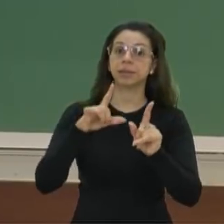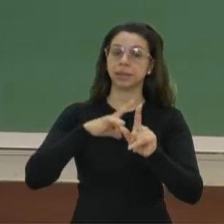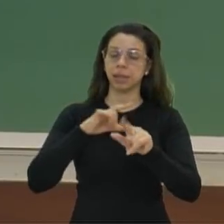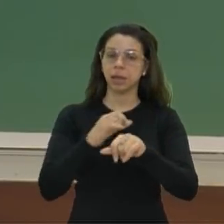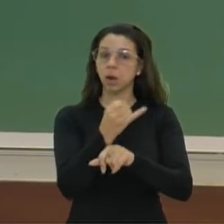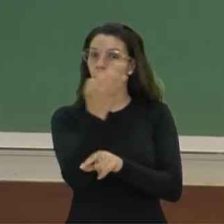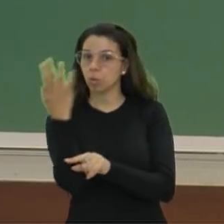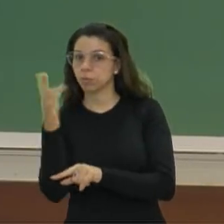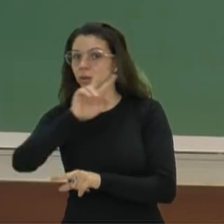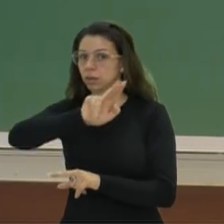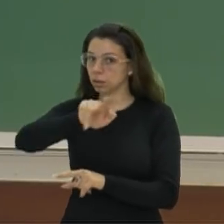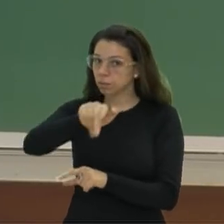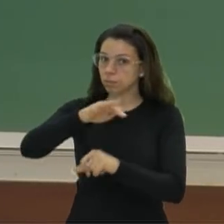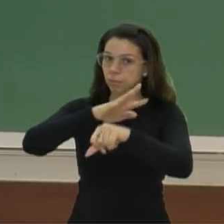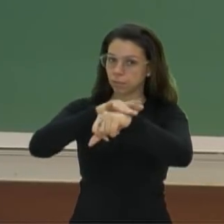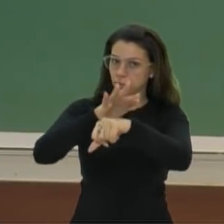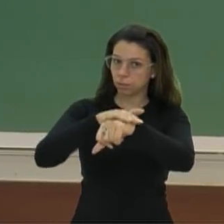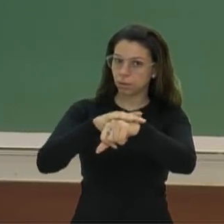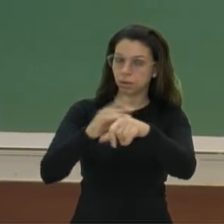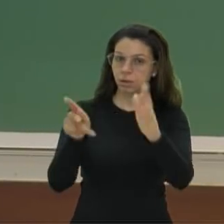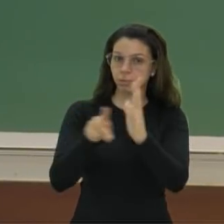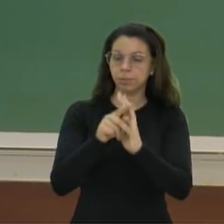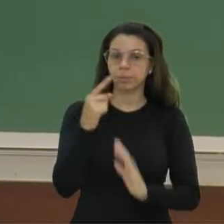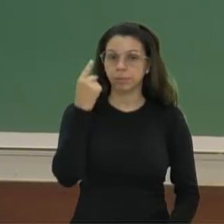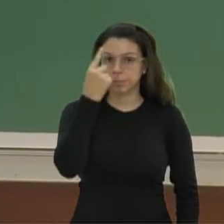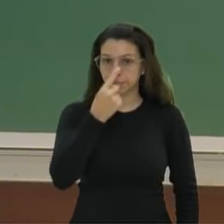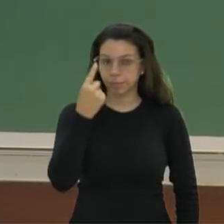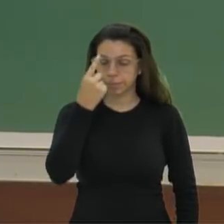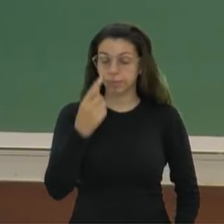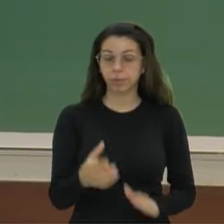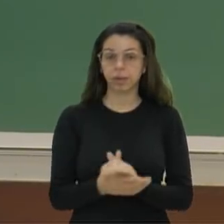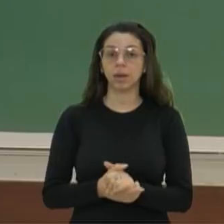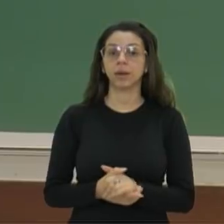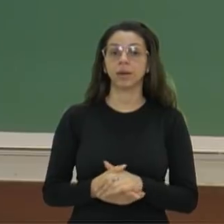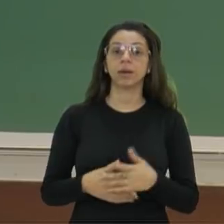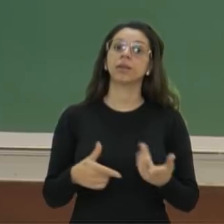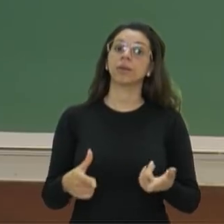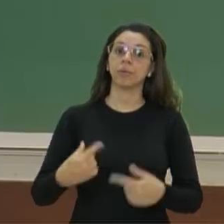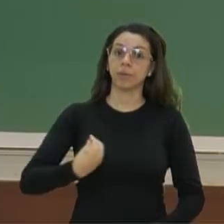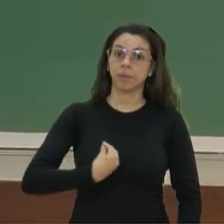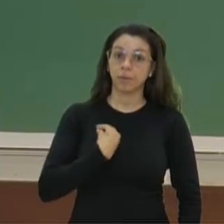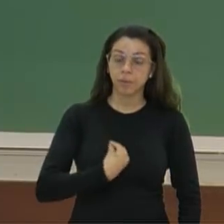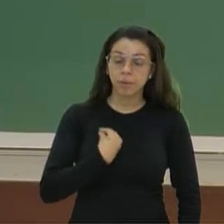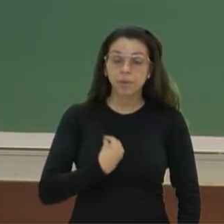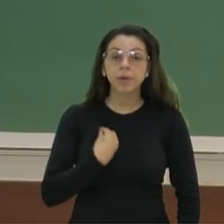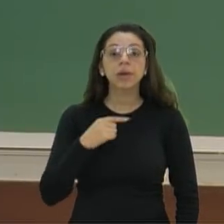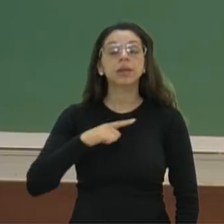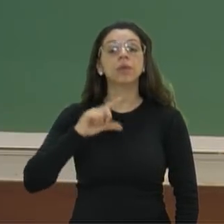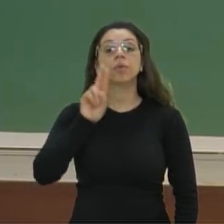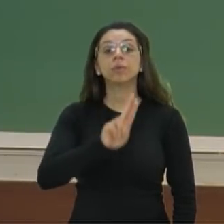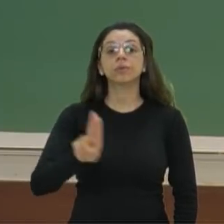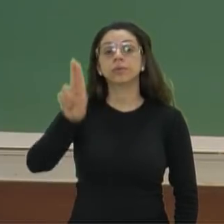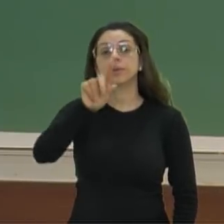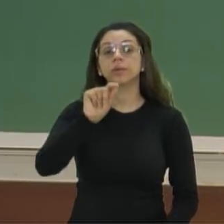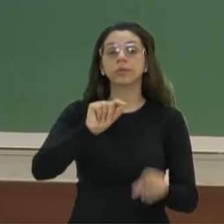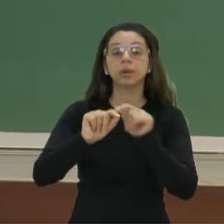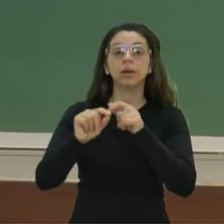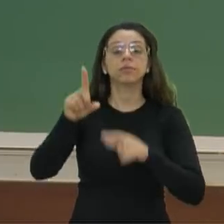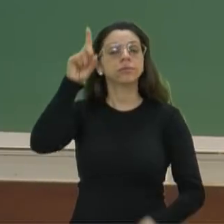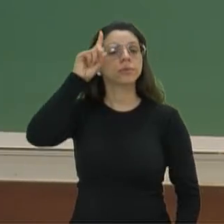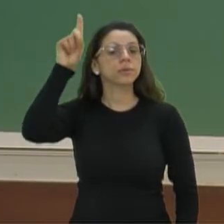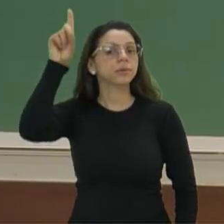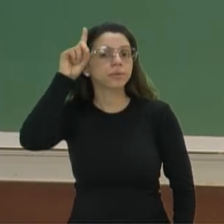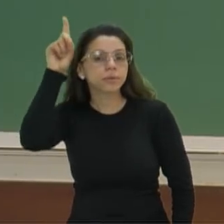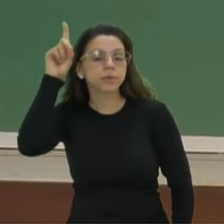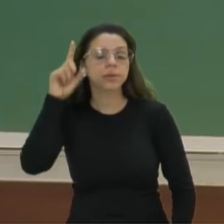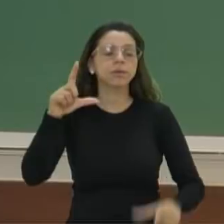visão. Lentes macro e lentes olhos de peixe, elas existem. Só que elas são utilizadas no dia a dia,